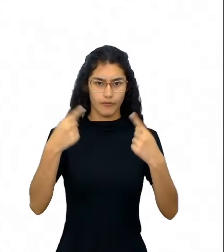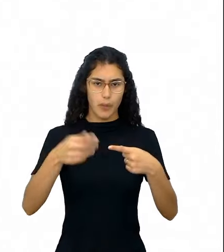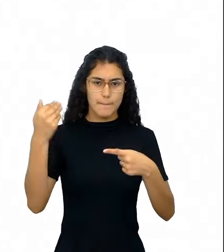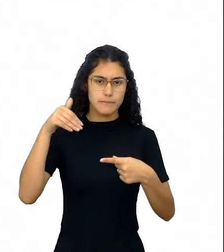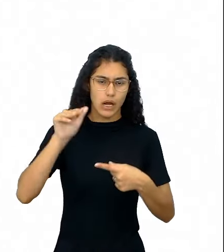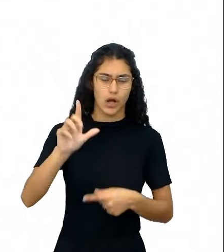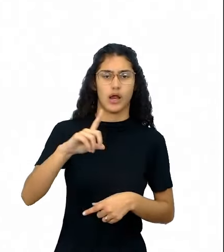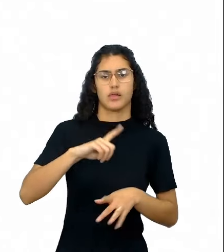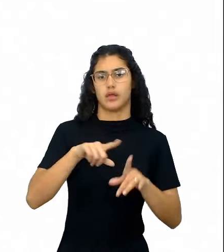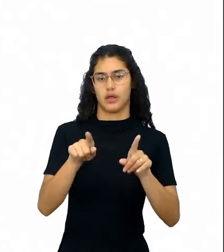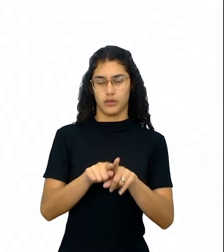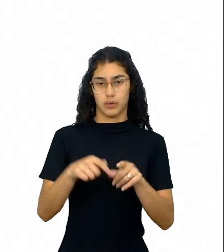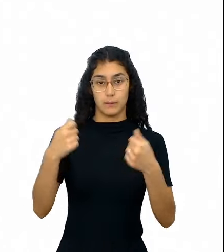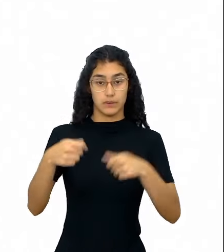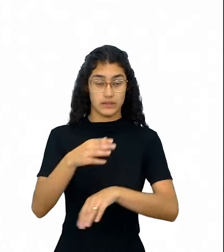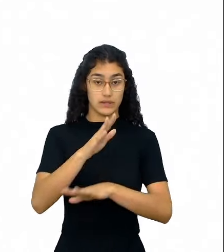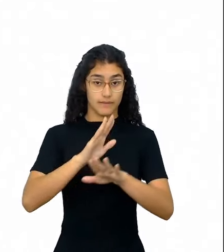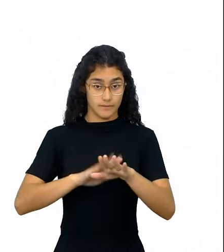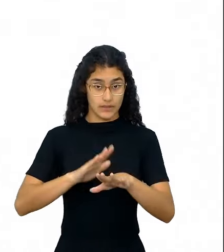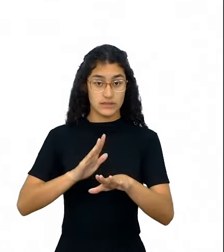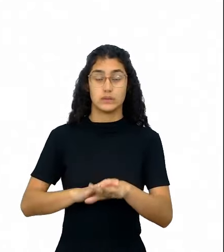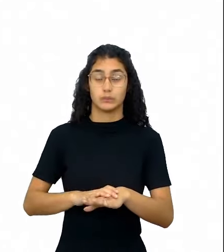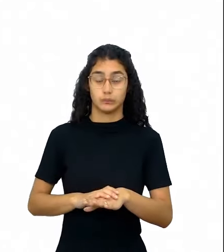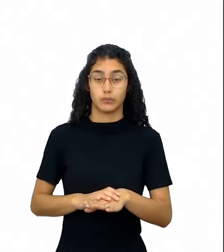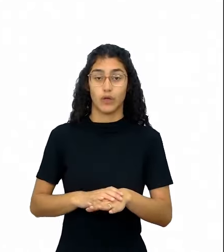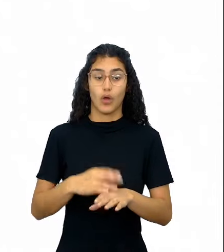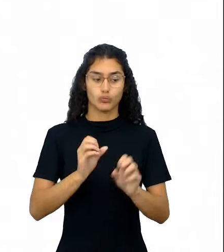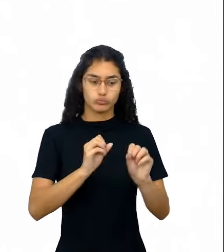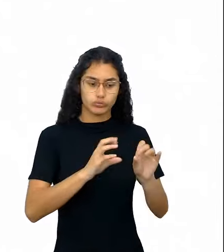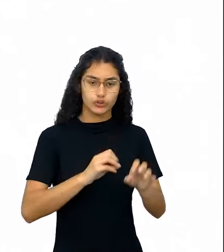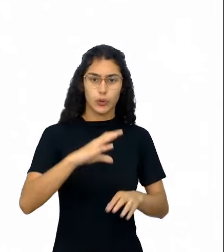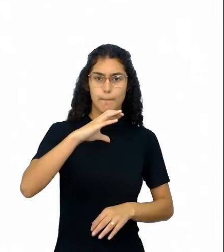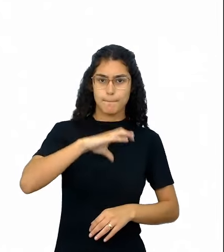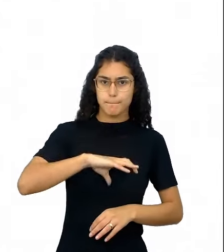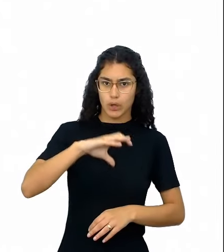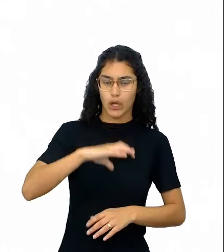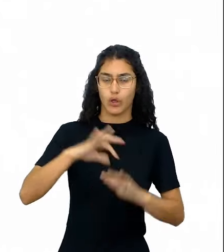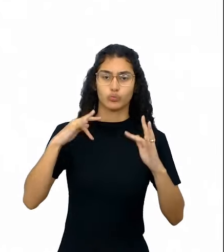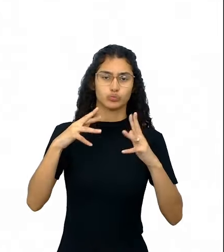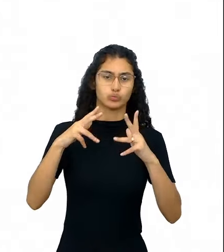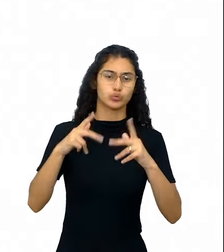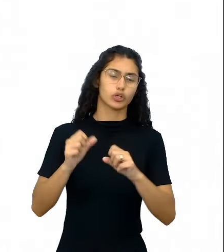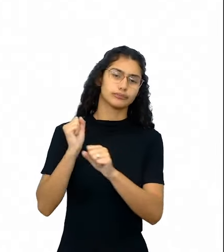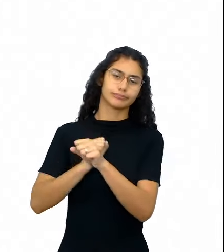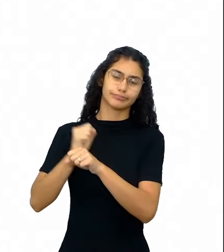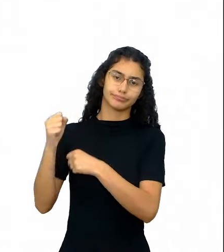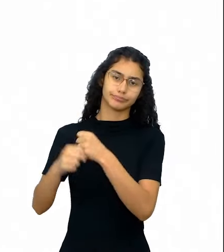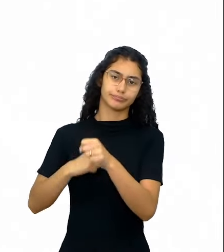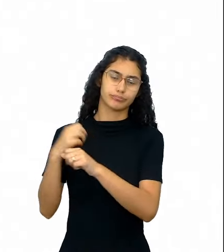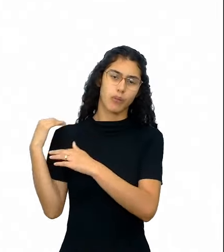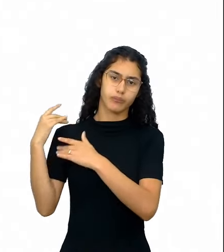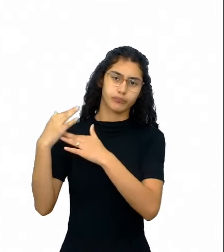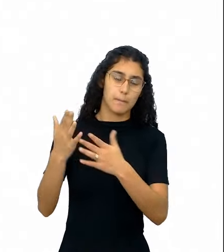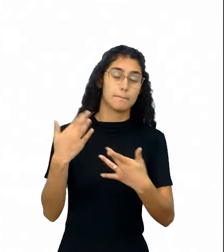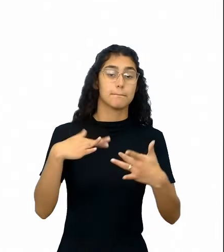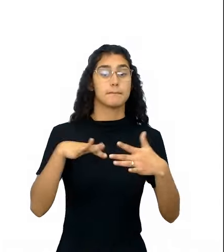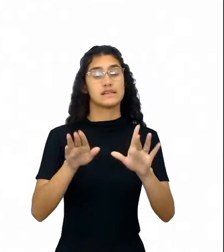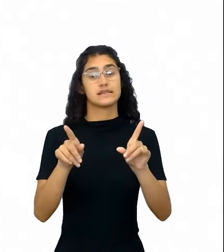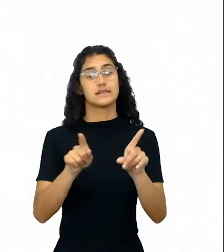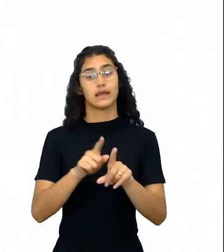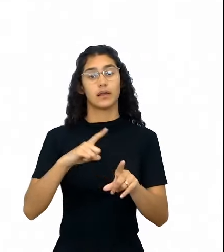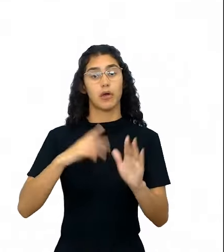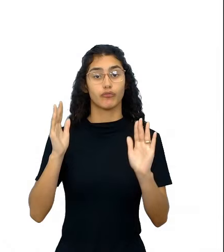essa é a grande proeza por trás do ensino da língua portuguesa em todos os anos, mas nós temos isso aqui